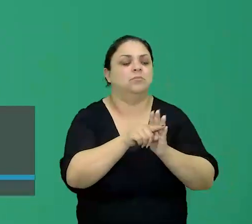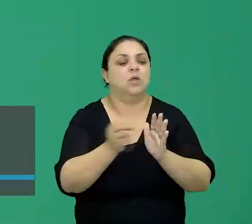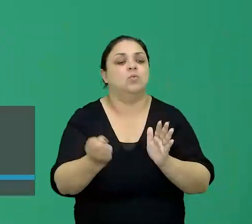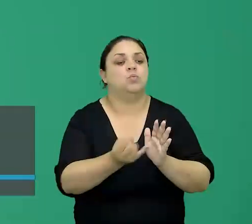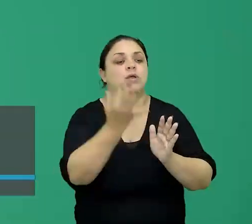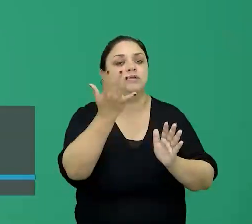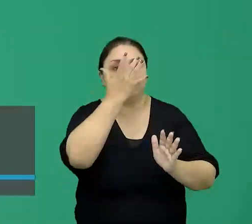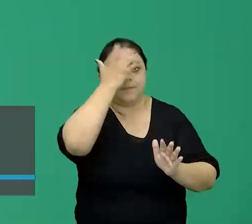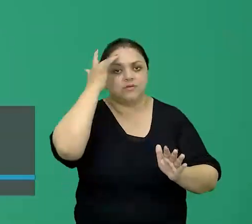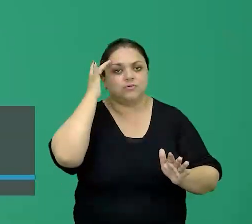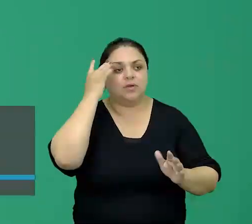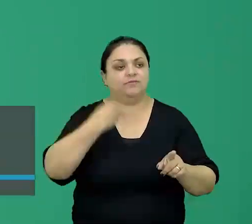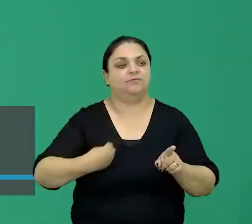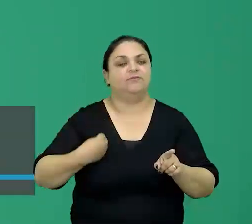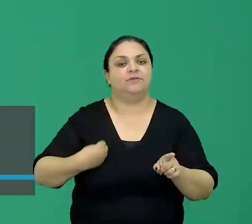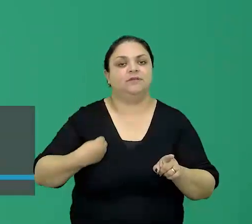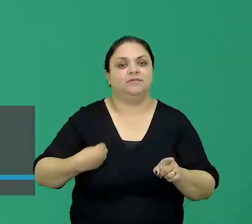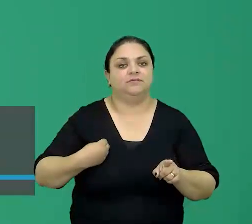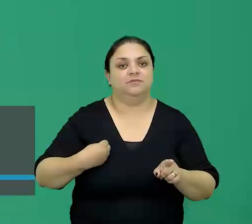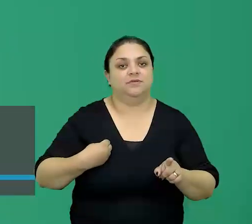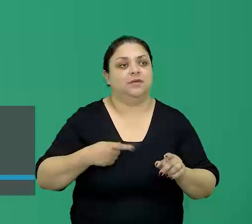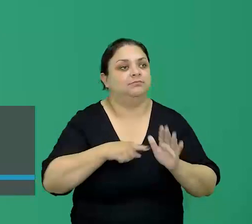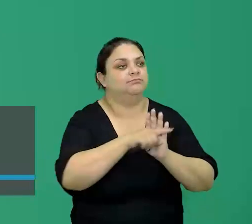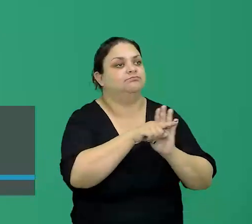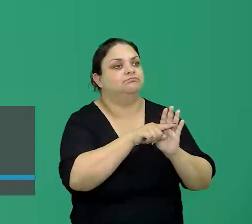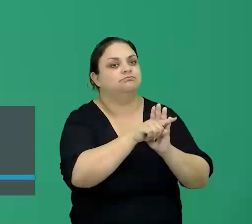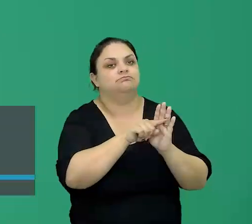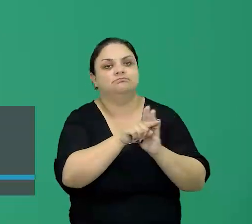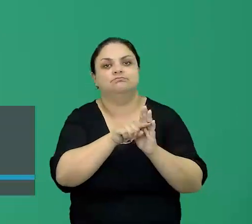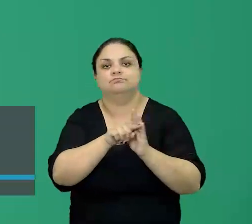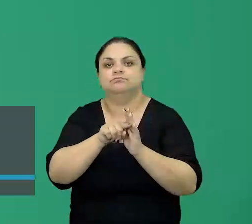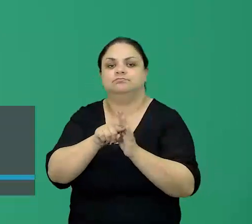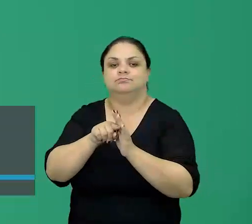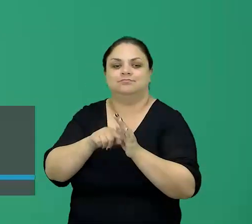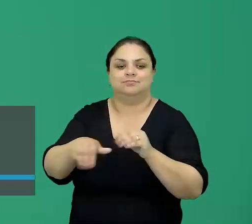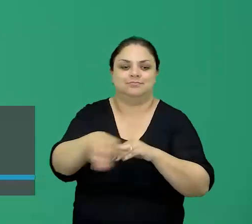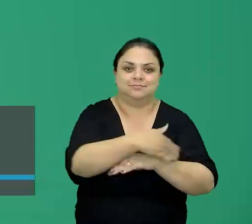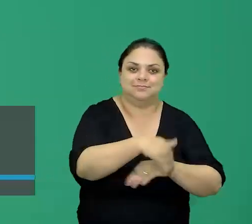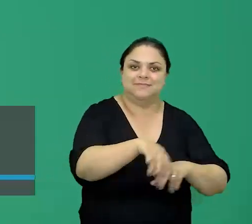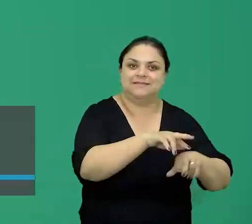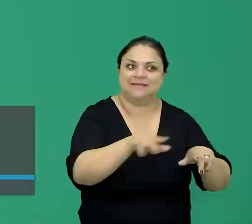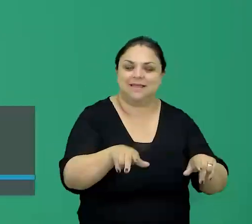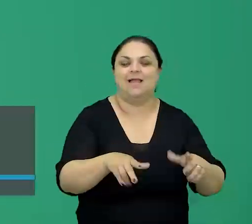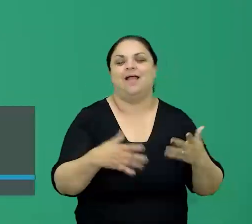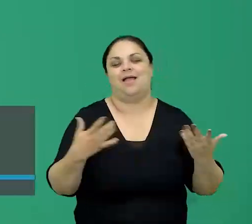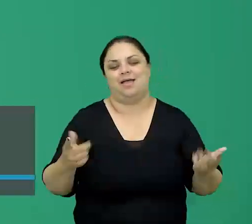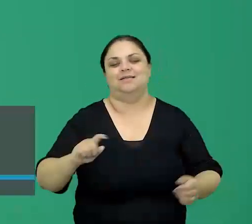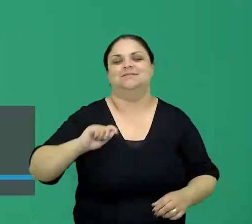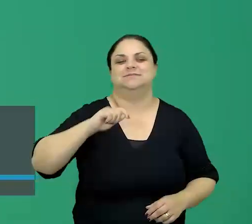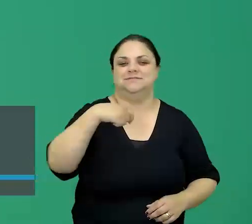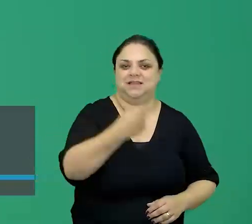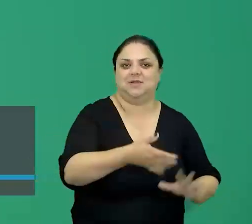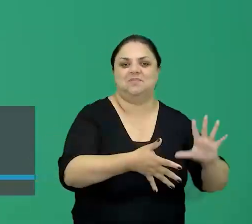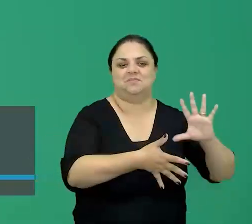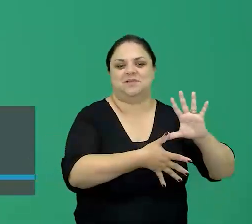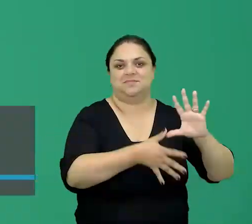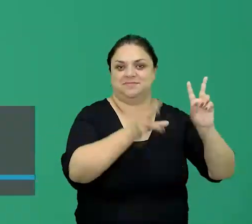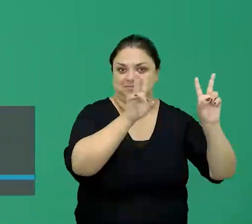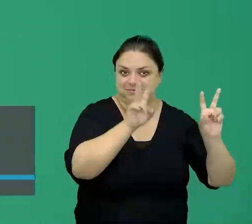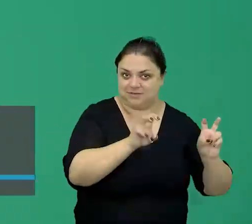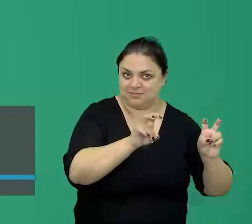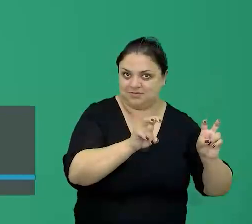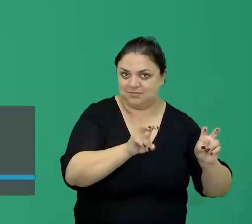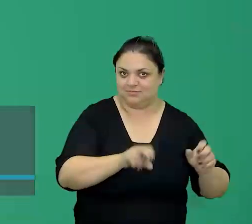uma pesquisa, verificar quantas pessoas que moram naquela área. Sacaram a ideia? Então, tudo isso é cartografia